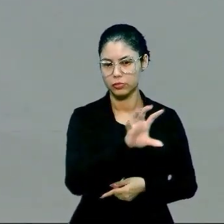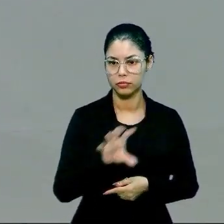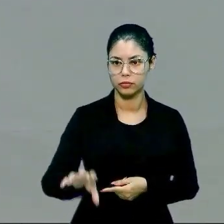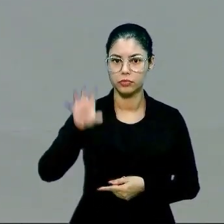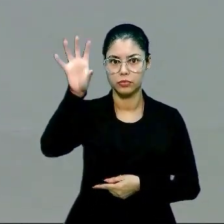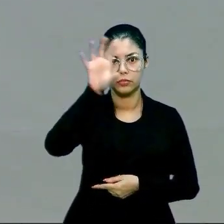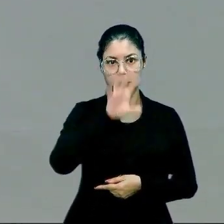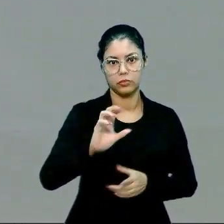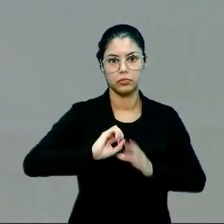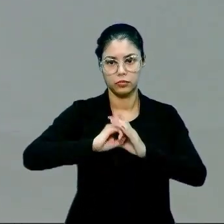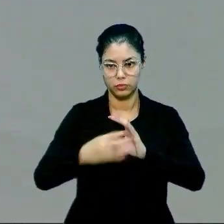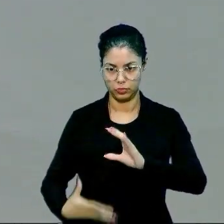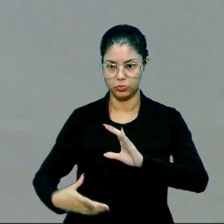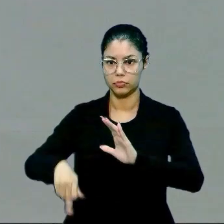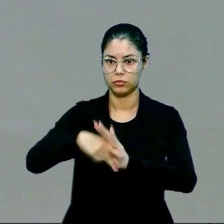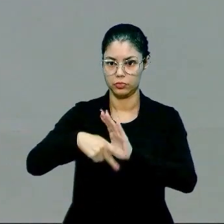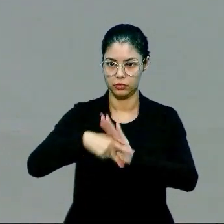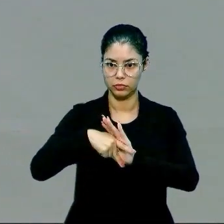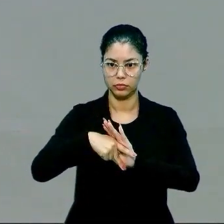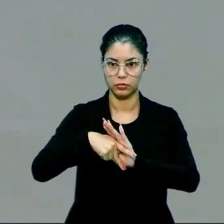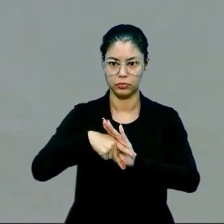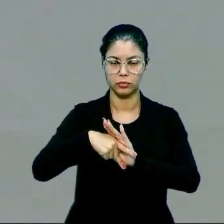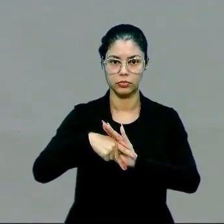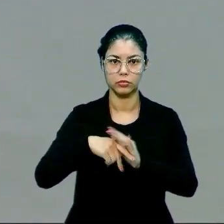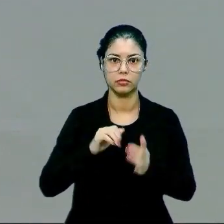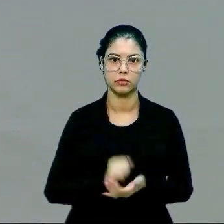regiões, com características